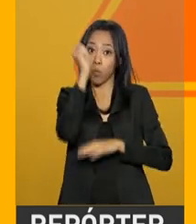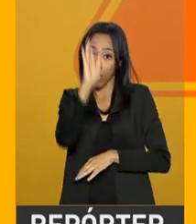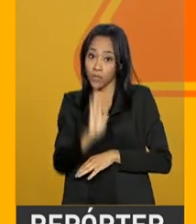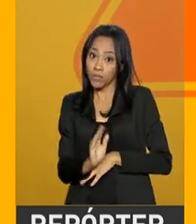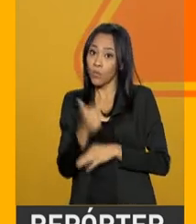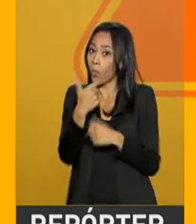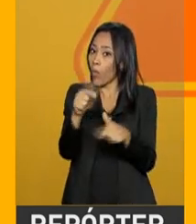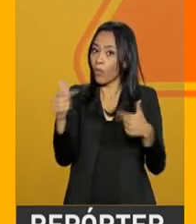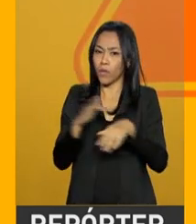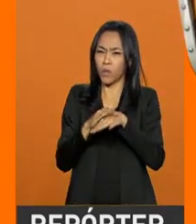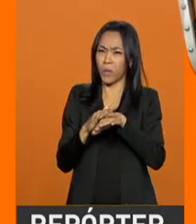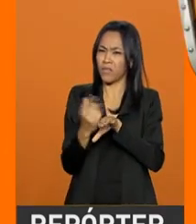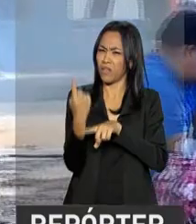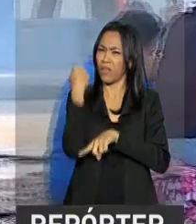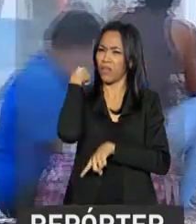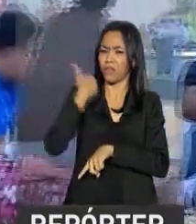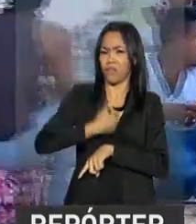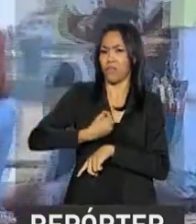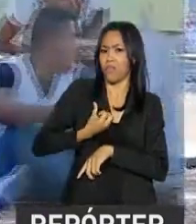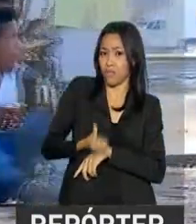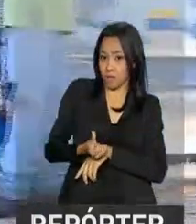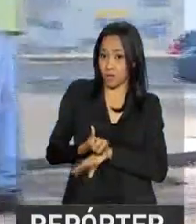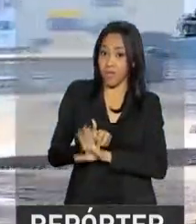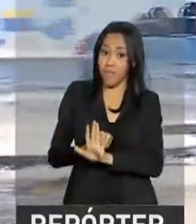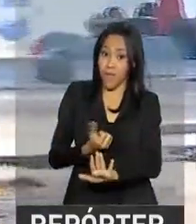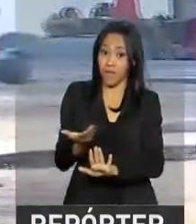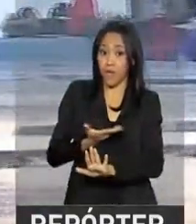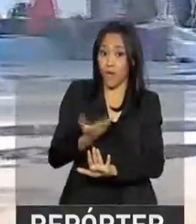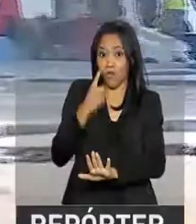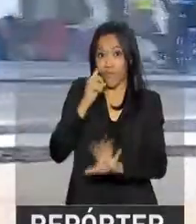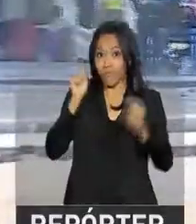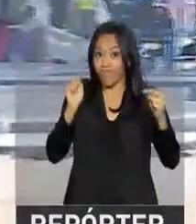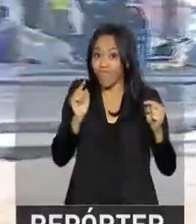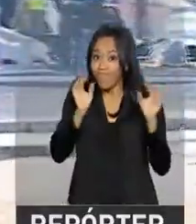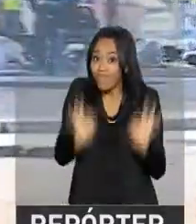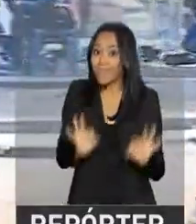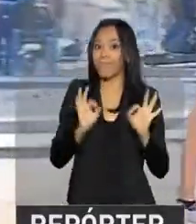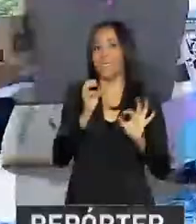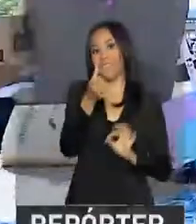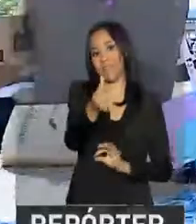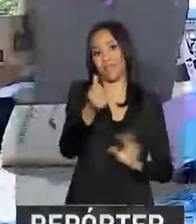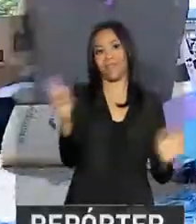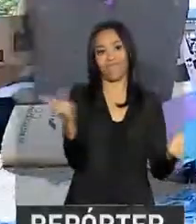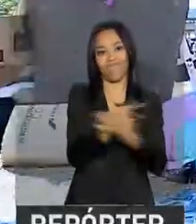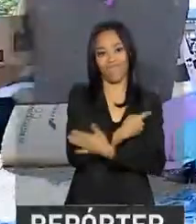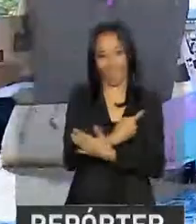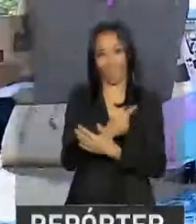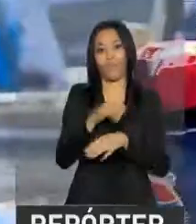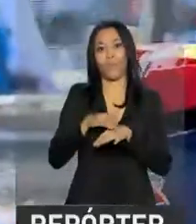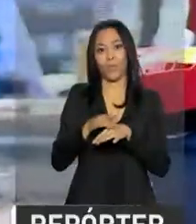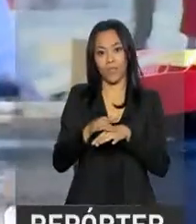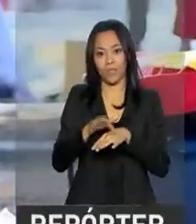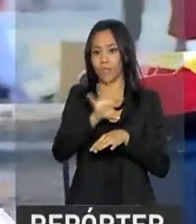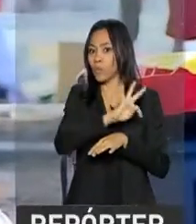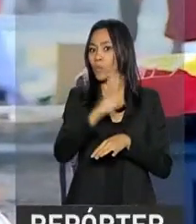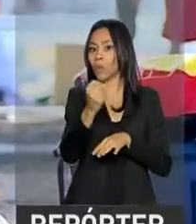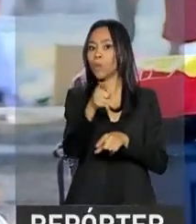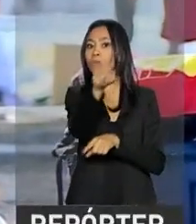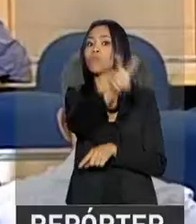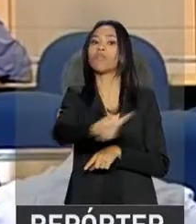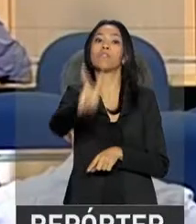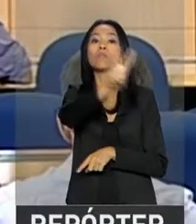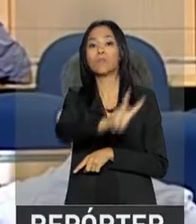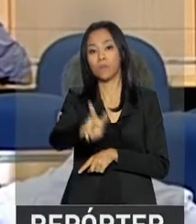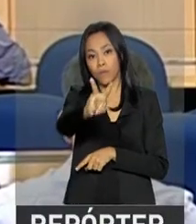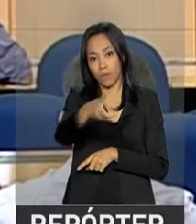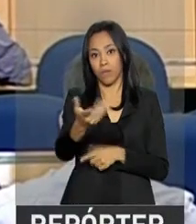desde 2000 e 16 mas agora foram confirmados seis casos da doença todos entre imigrantes venezuelanos